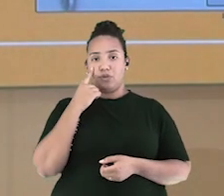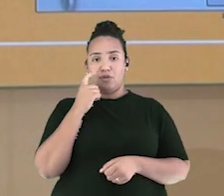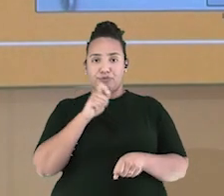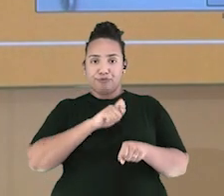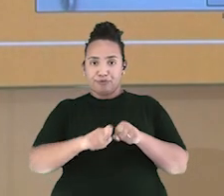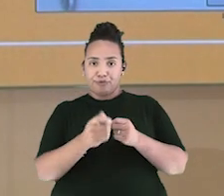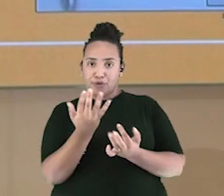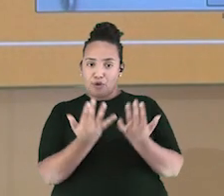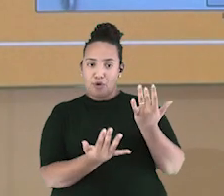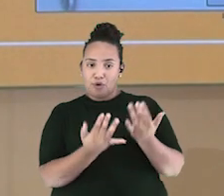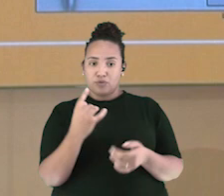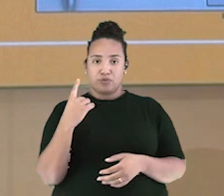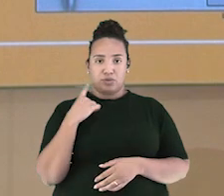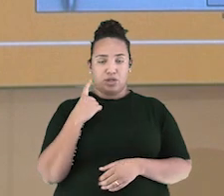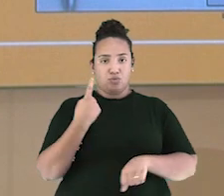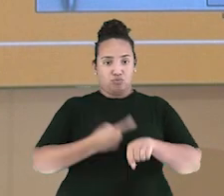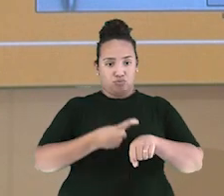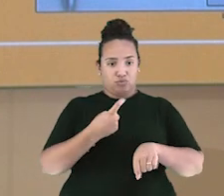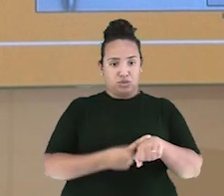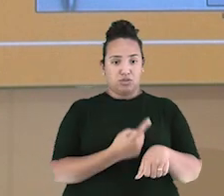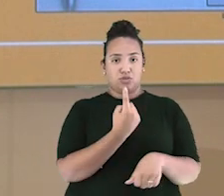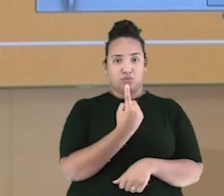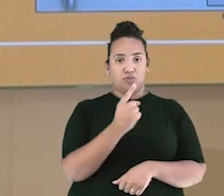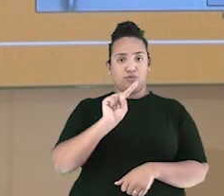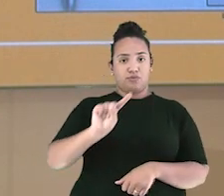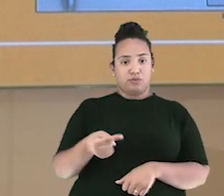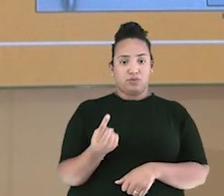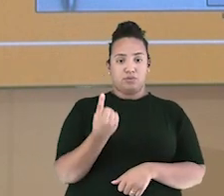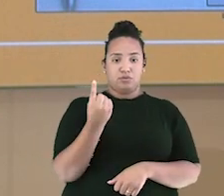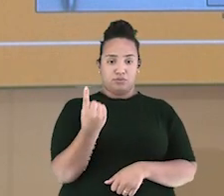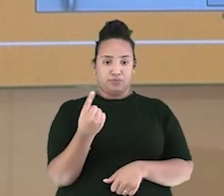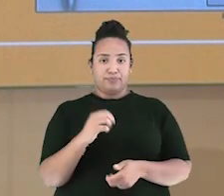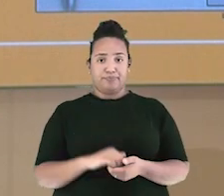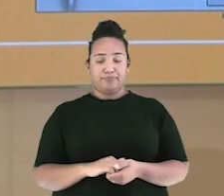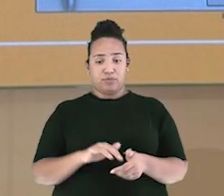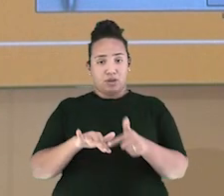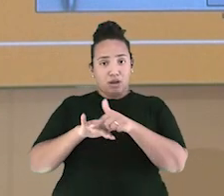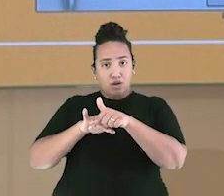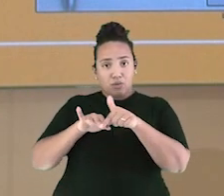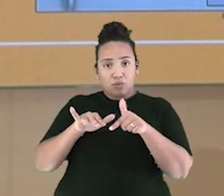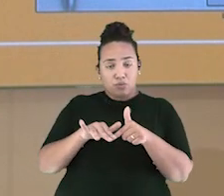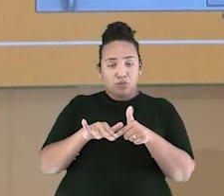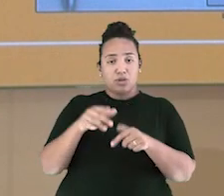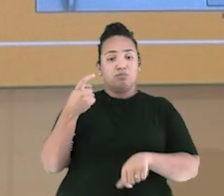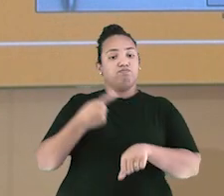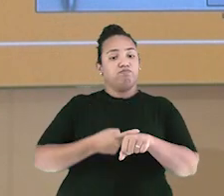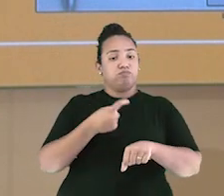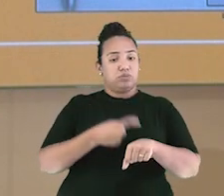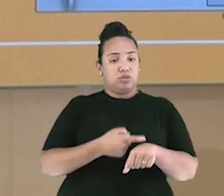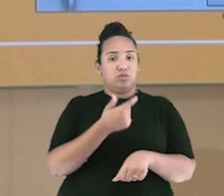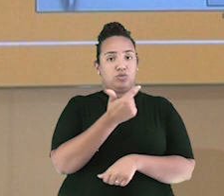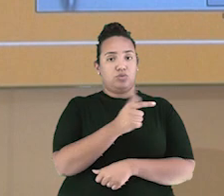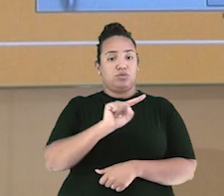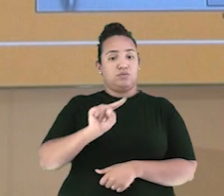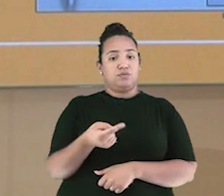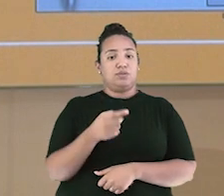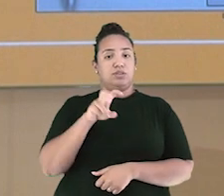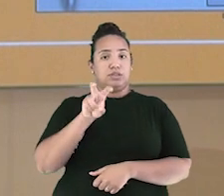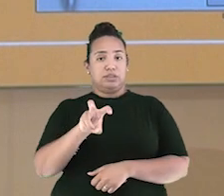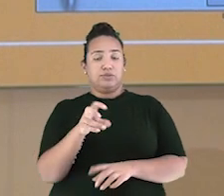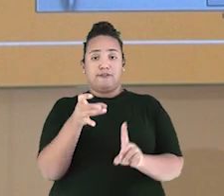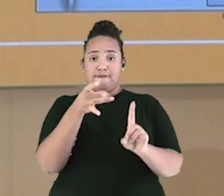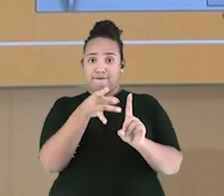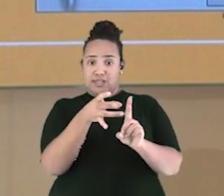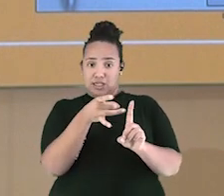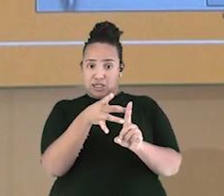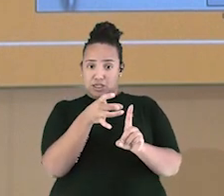Palito de fósforo possui dureza 1.1. As unhas humanas possuem dureza 2.5. O vidro